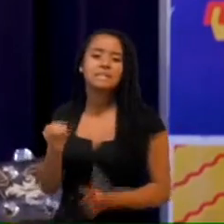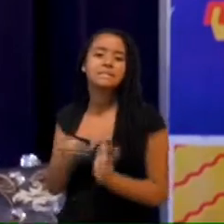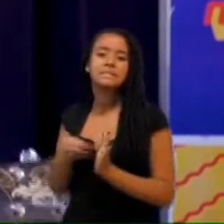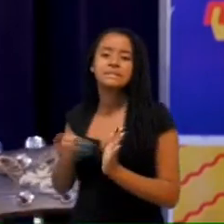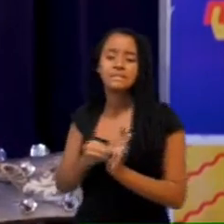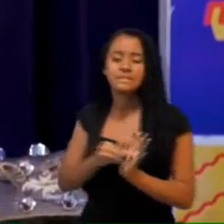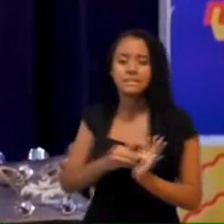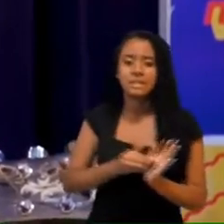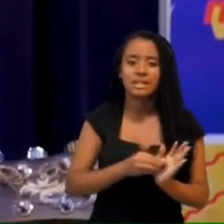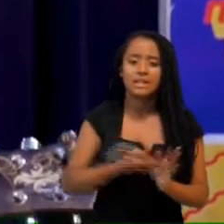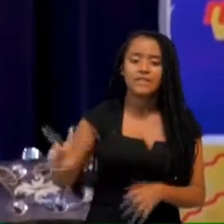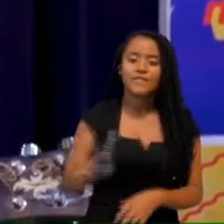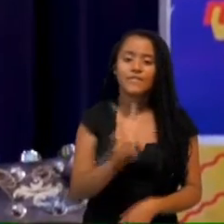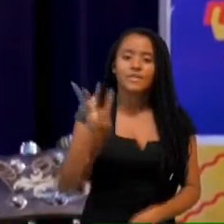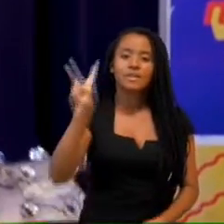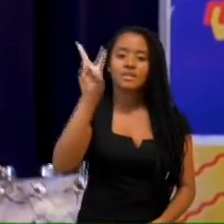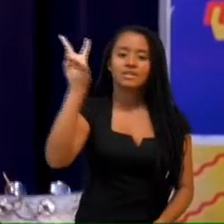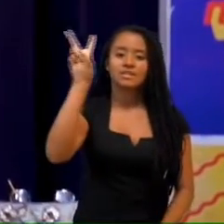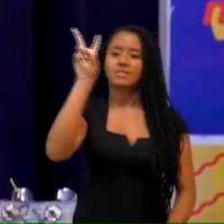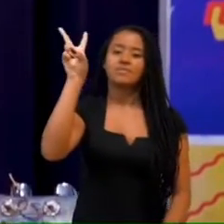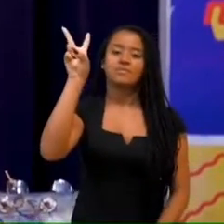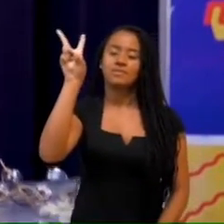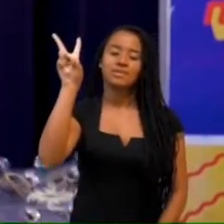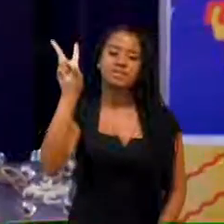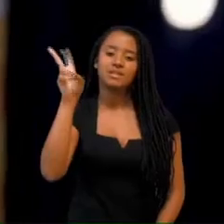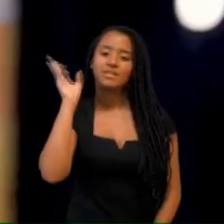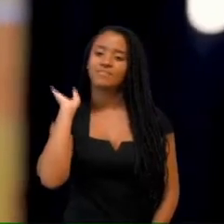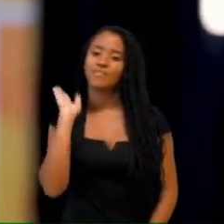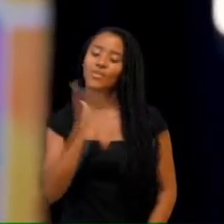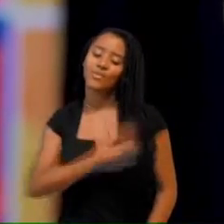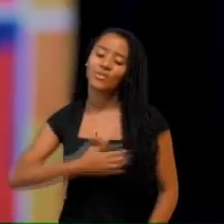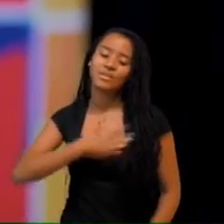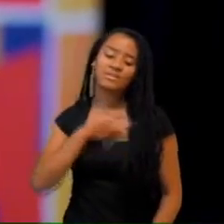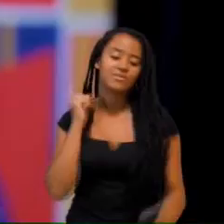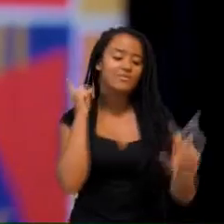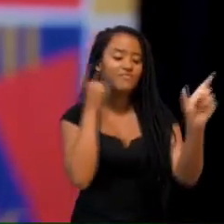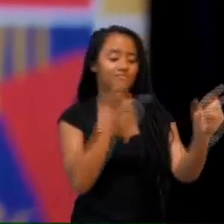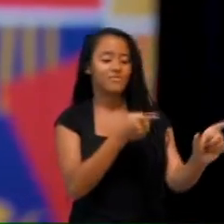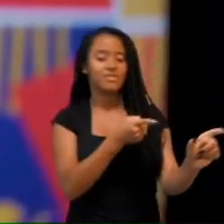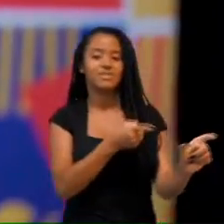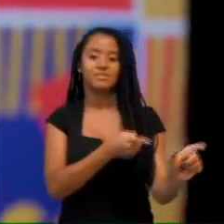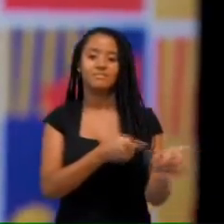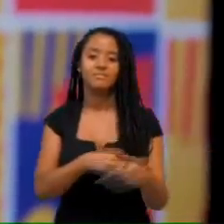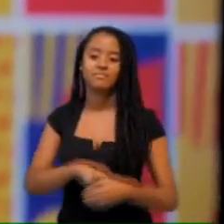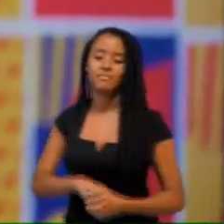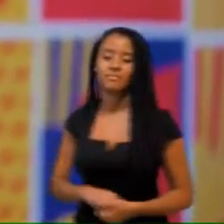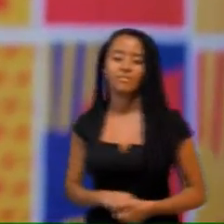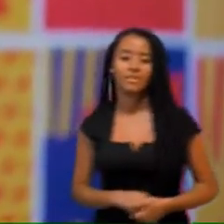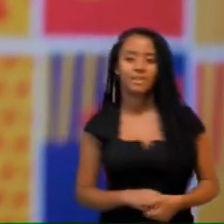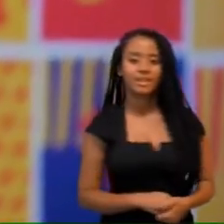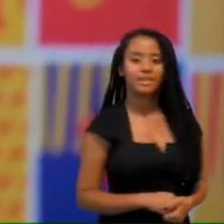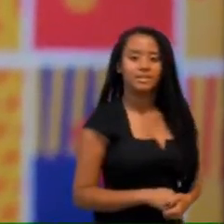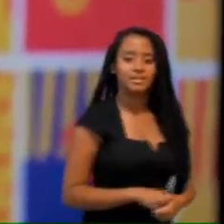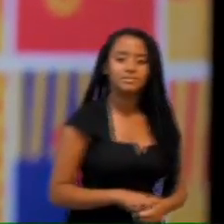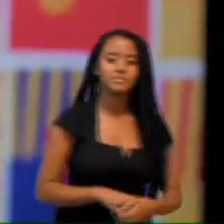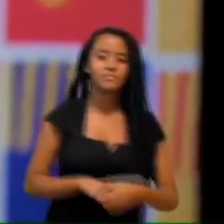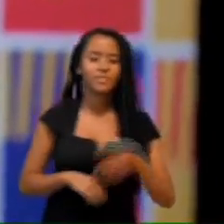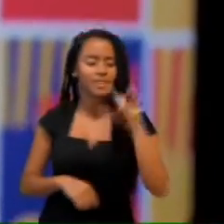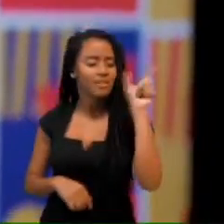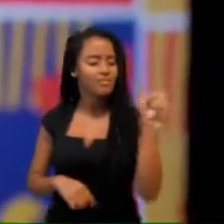me derrubou tô caidinho por você tô